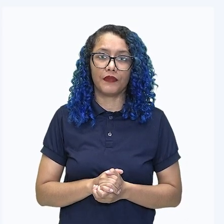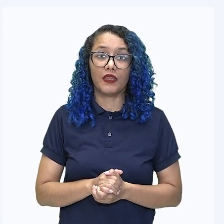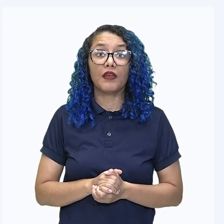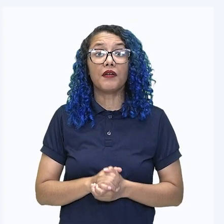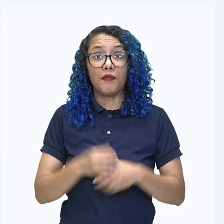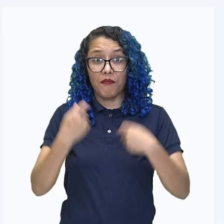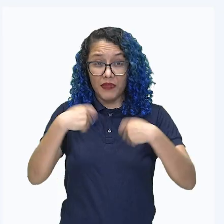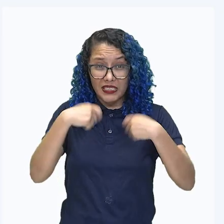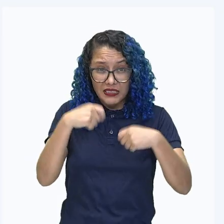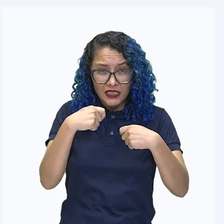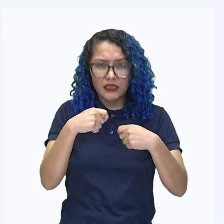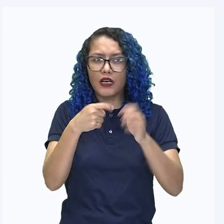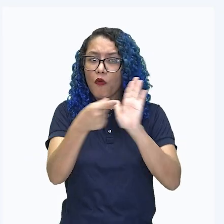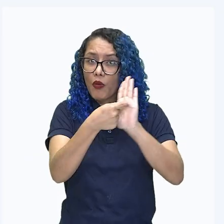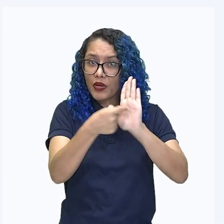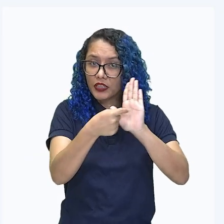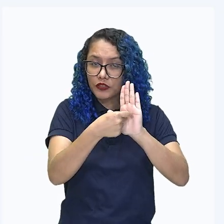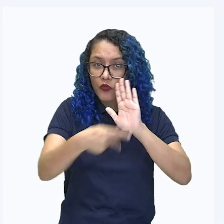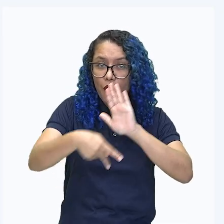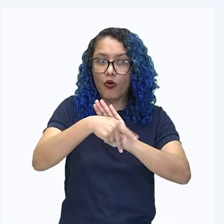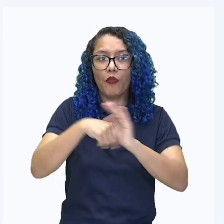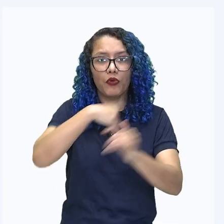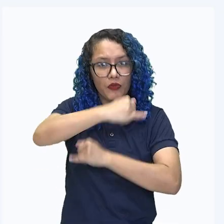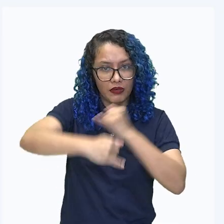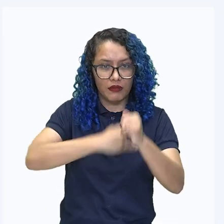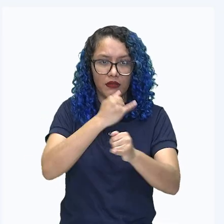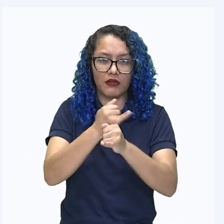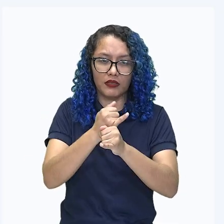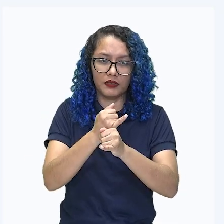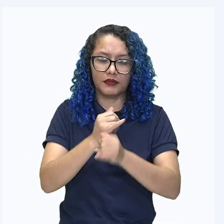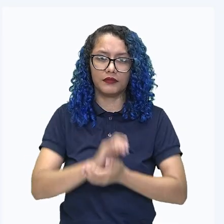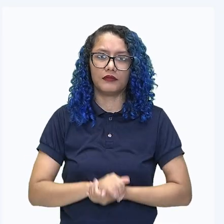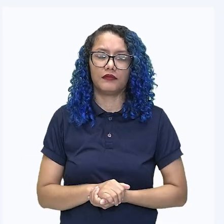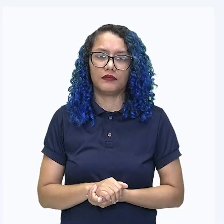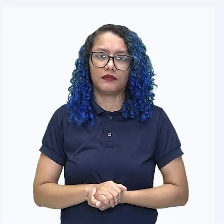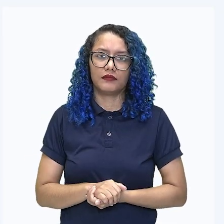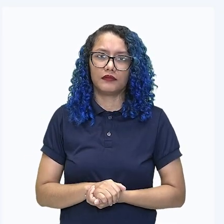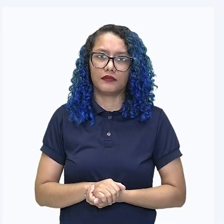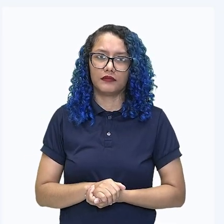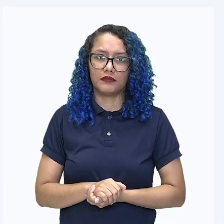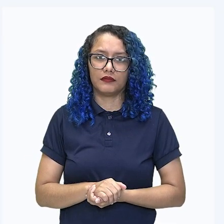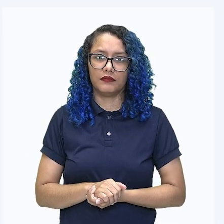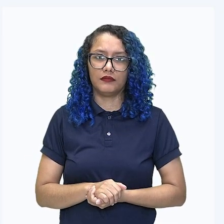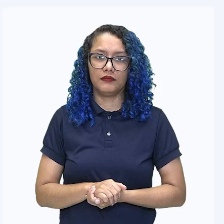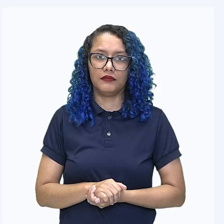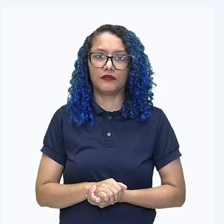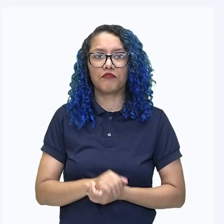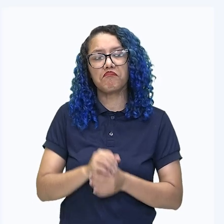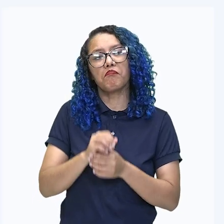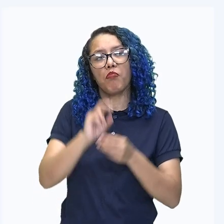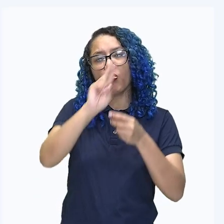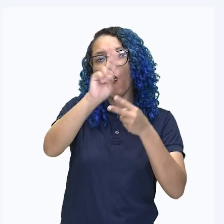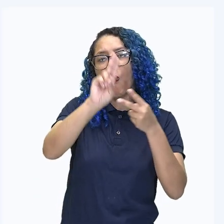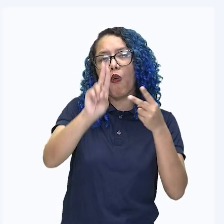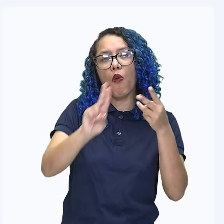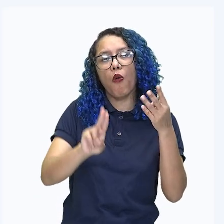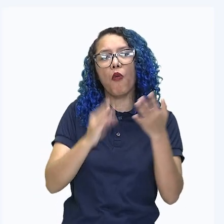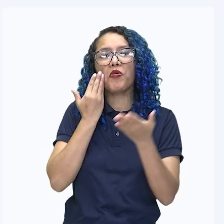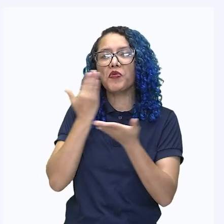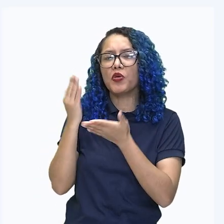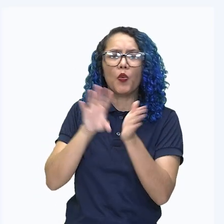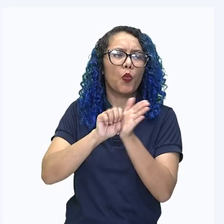navegador de internet, né, da tua preferência. Pode ser o Google Chrome, o Mozilla Firefox,